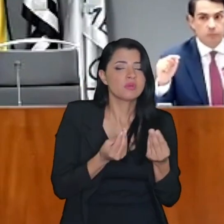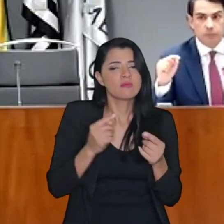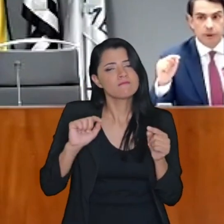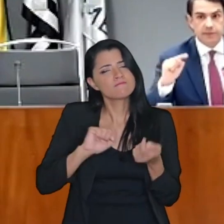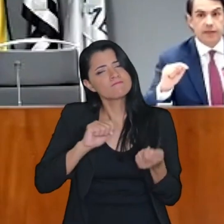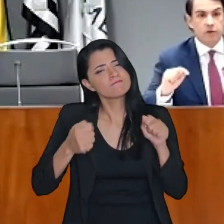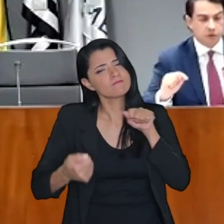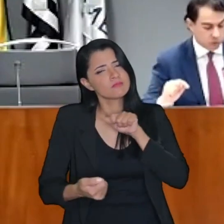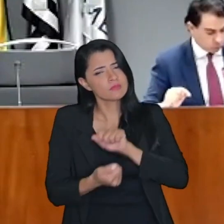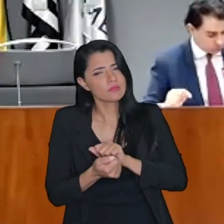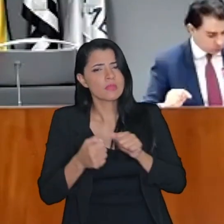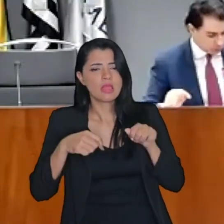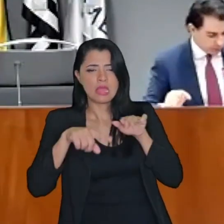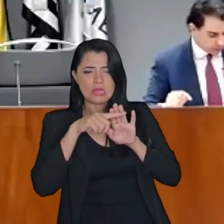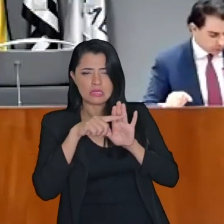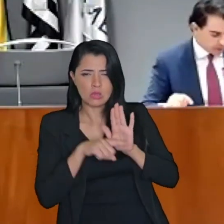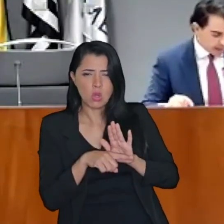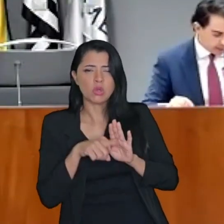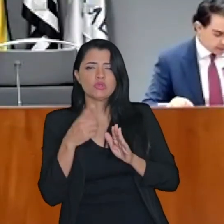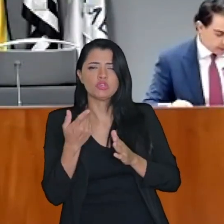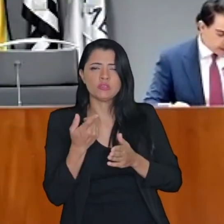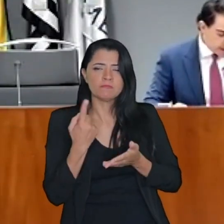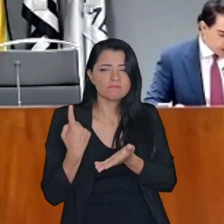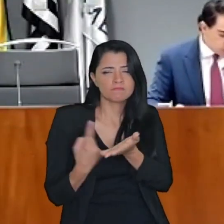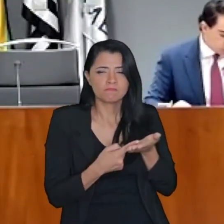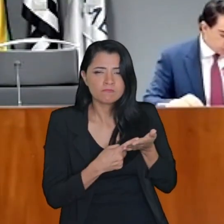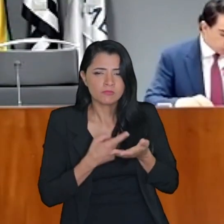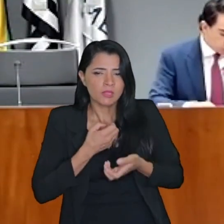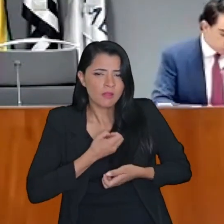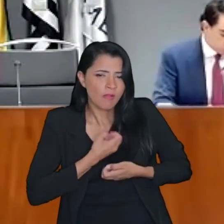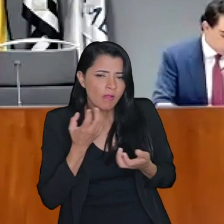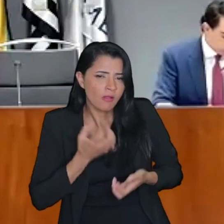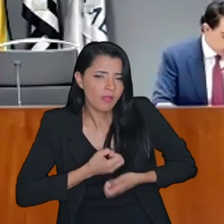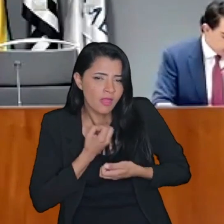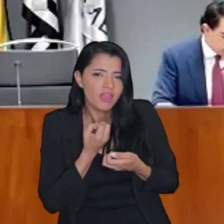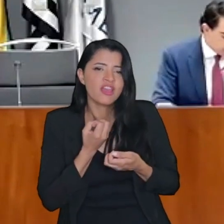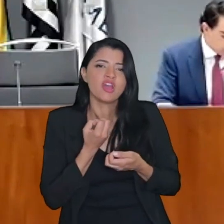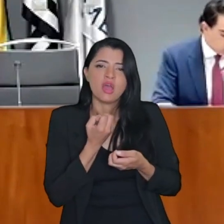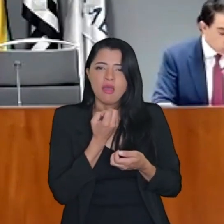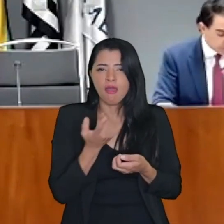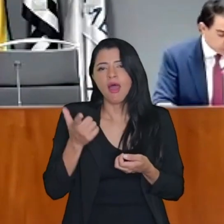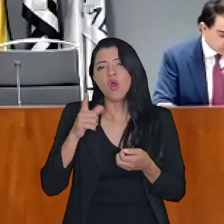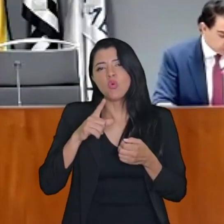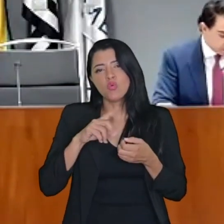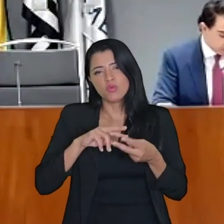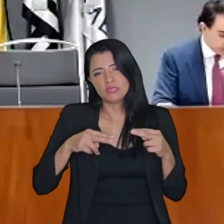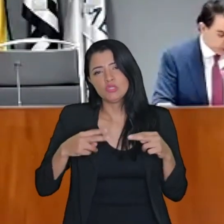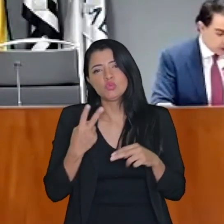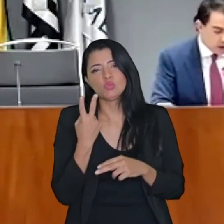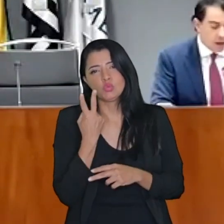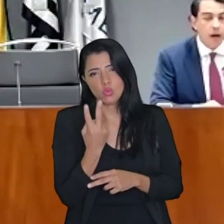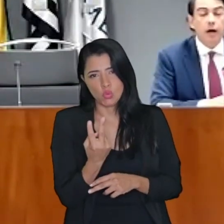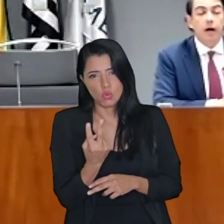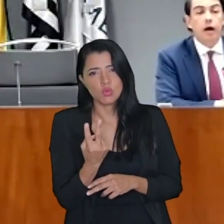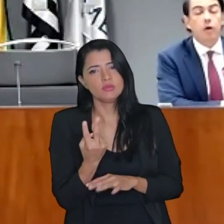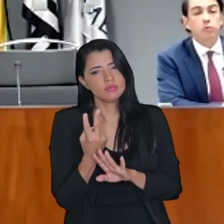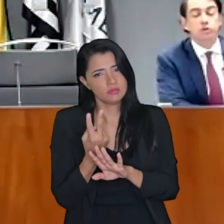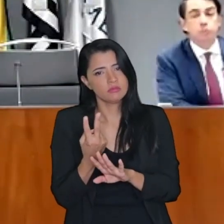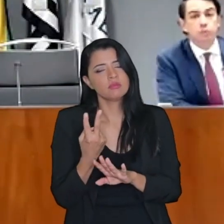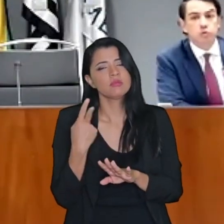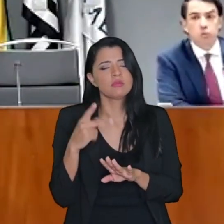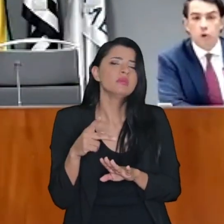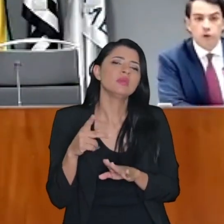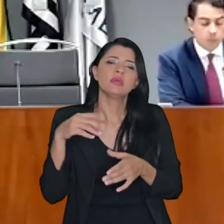adequar as cláusulas do acordo de colaboração premiada aos dispostos, né, ao inciso 2 especificamente,